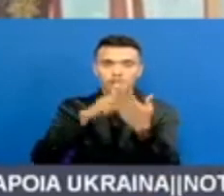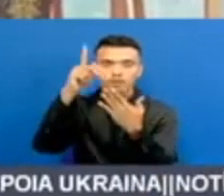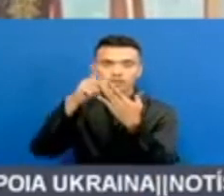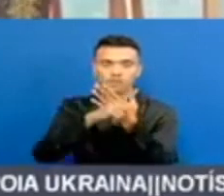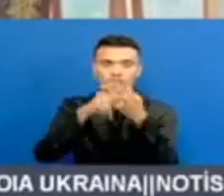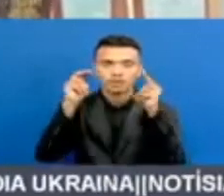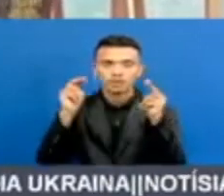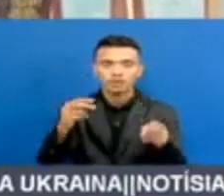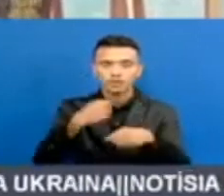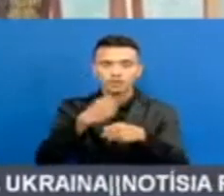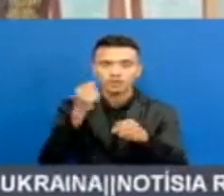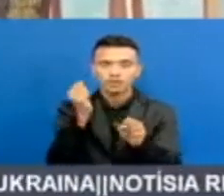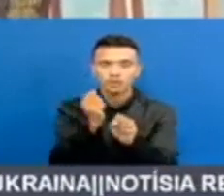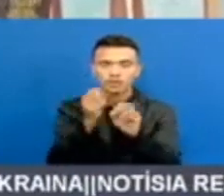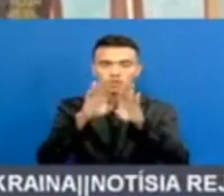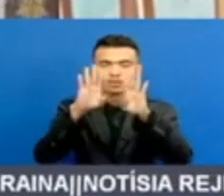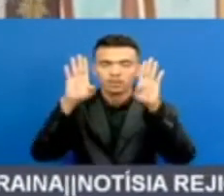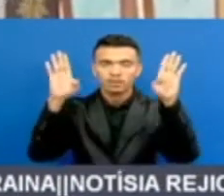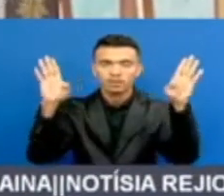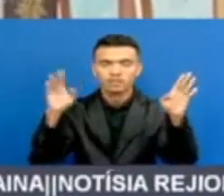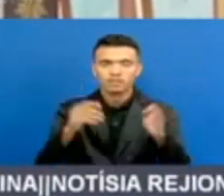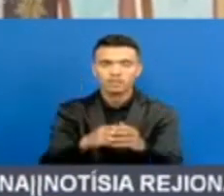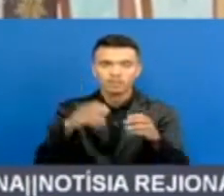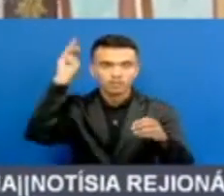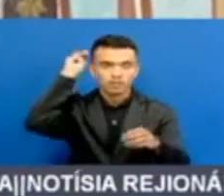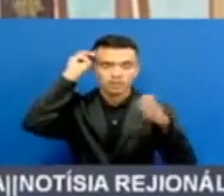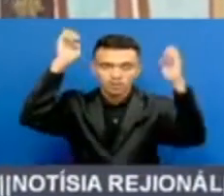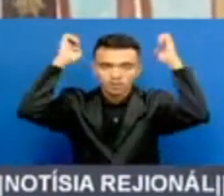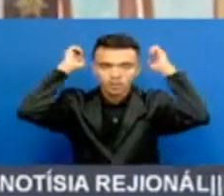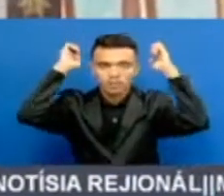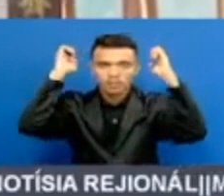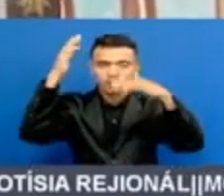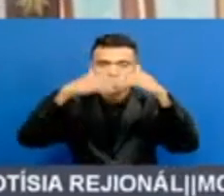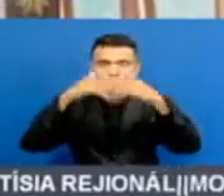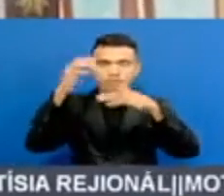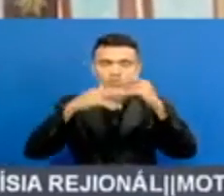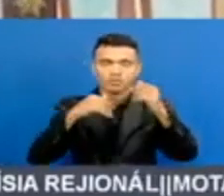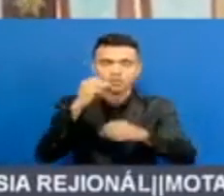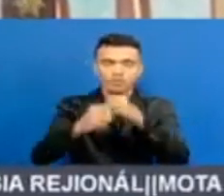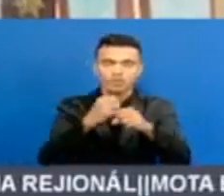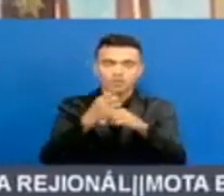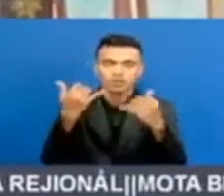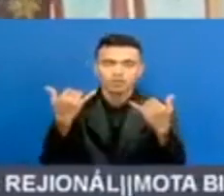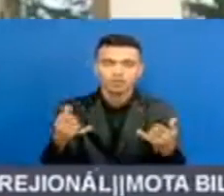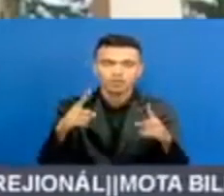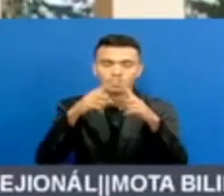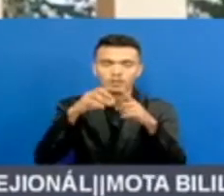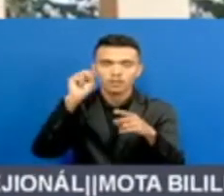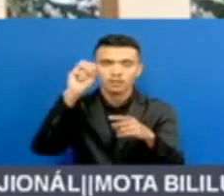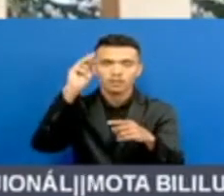que halo be lançamento ona. Ministério da Educação ninha ne infraestrutura sem batina ainda ne prioridade liu ba pré-escolar.